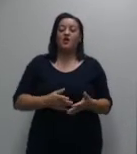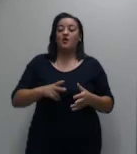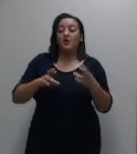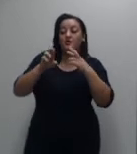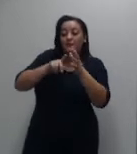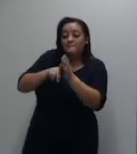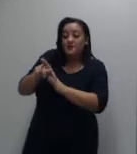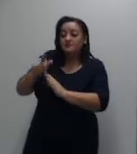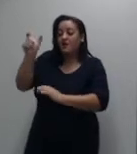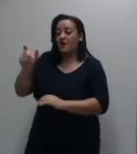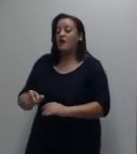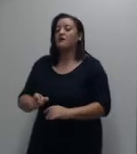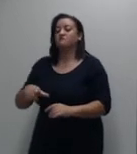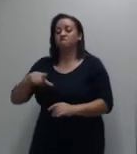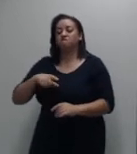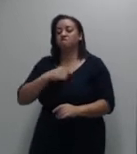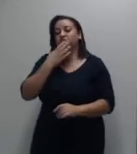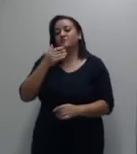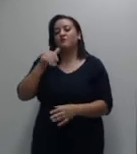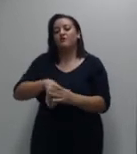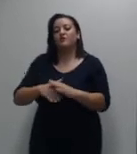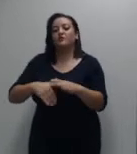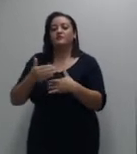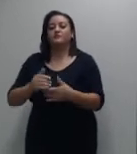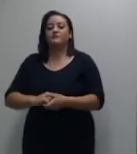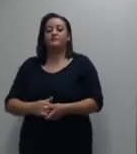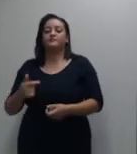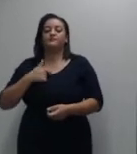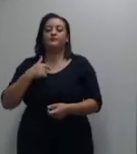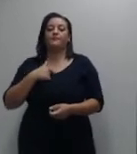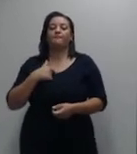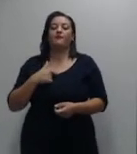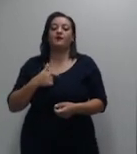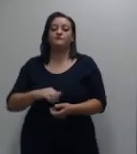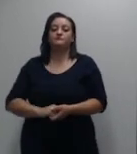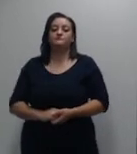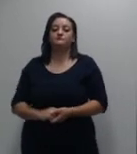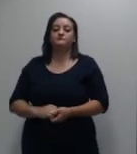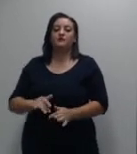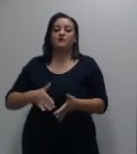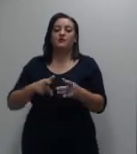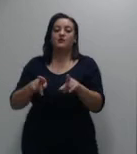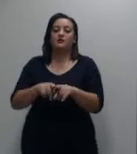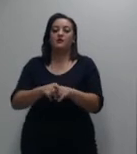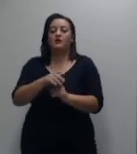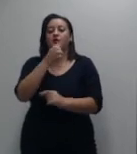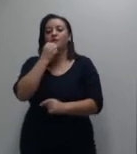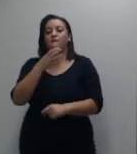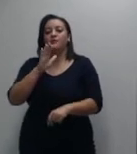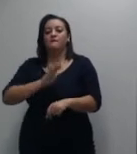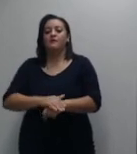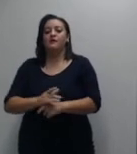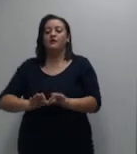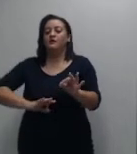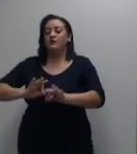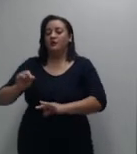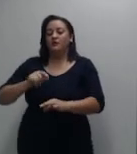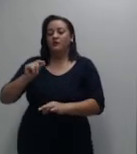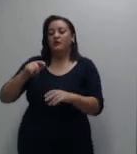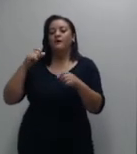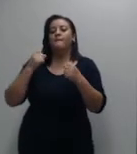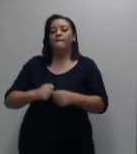isso que vai pedir vista para mim vai trazer a estrada bem mais asfaltada do que ela deve ser